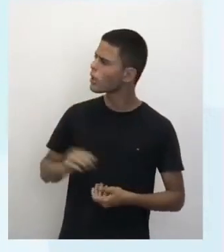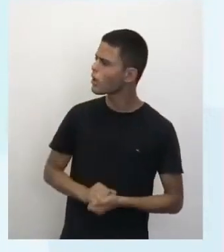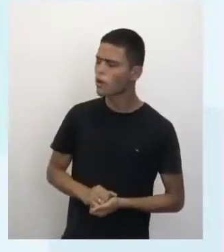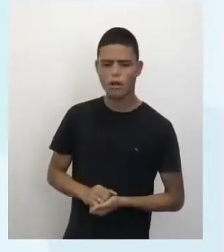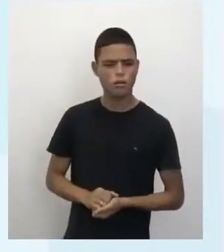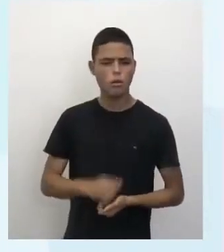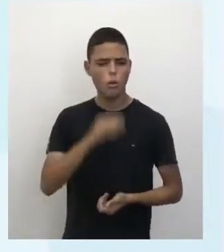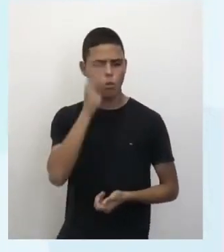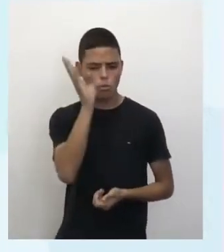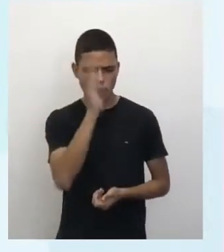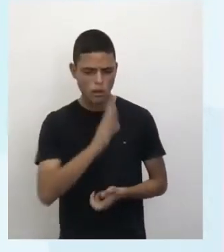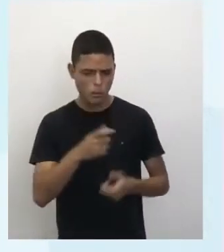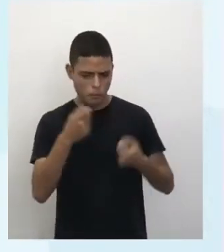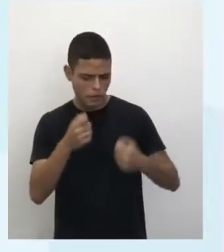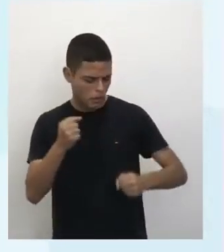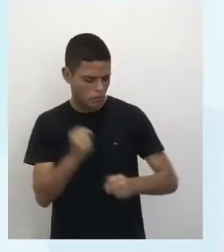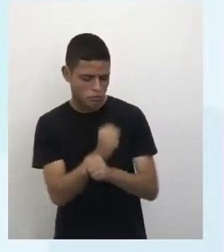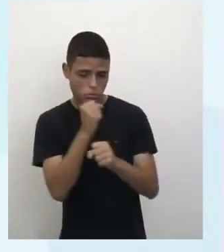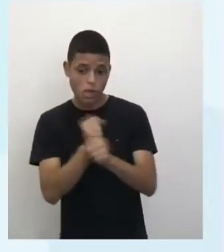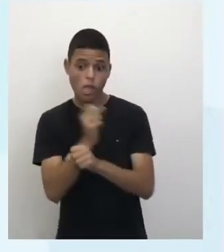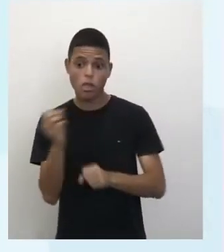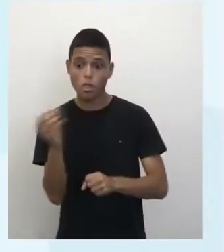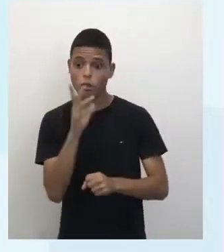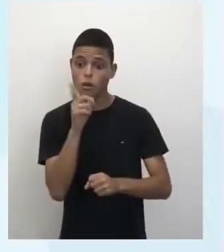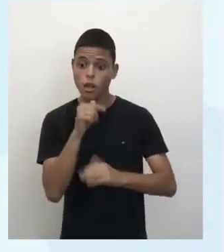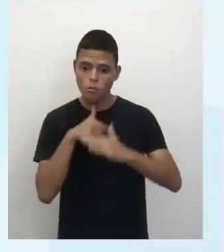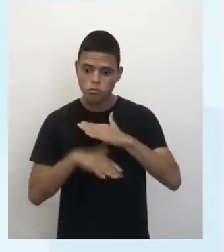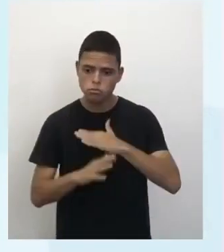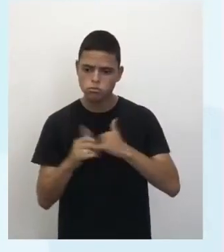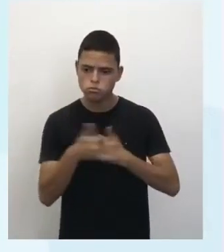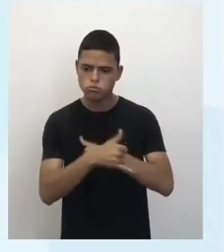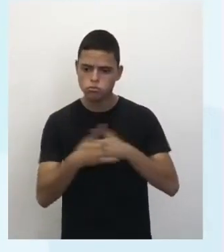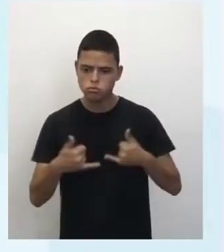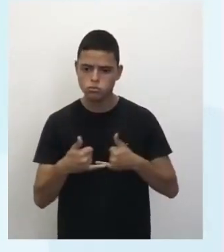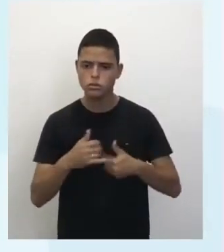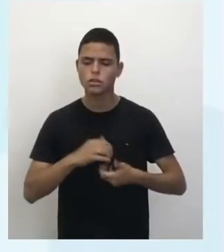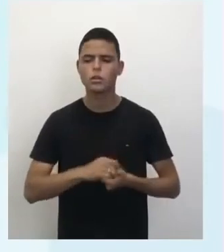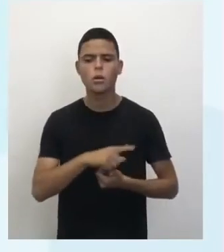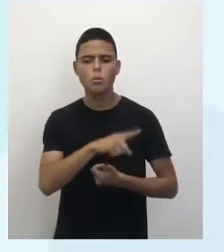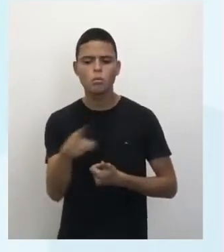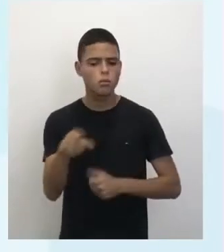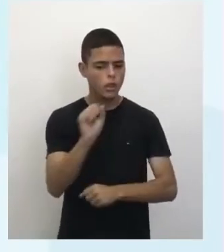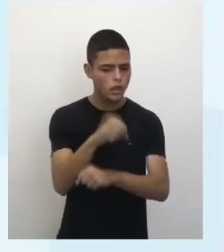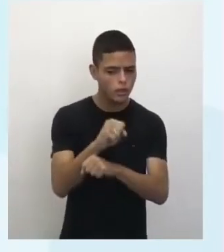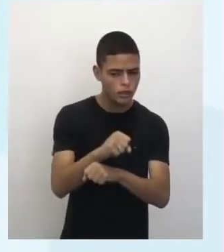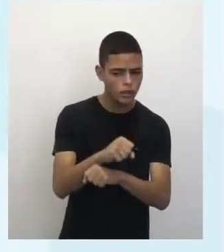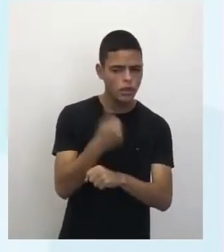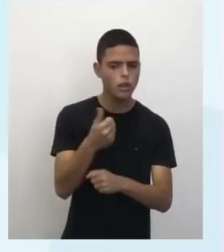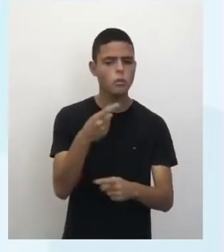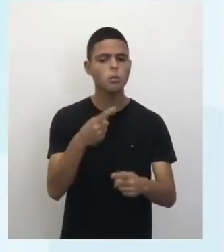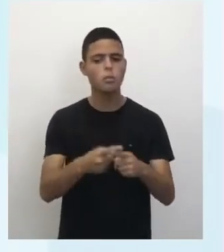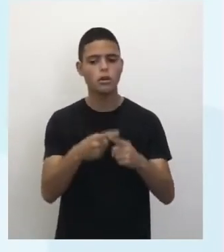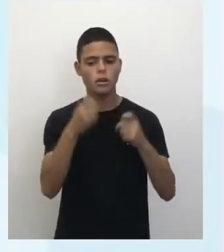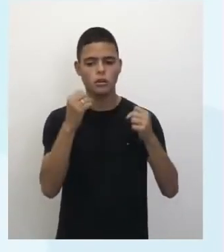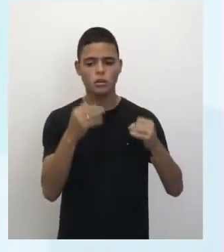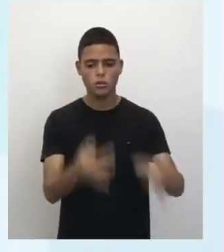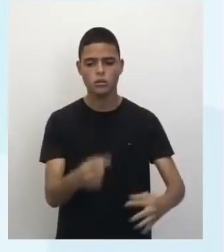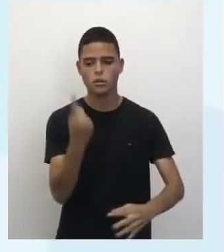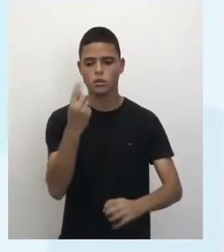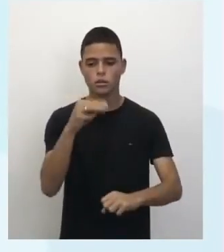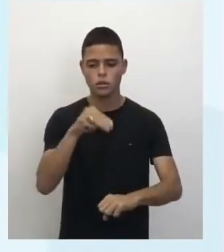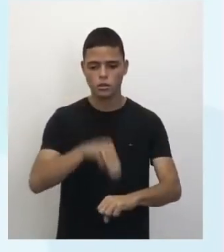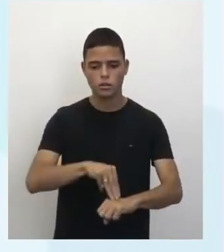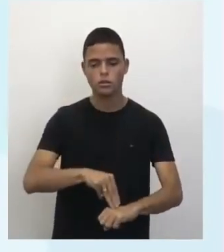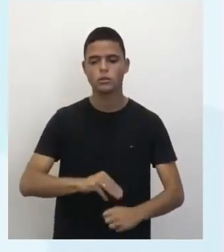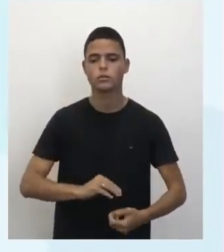deve construir novas hidrelétricas? Se você acha que sim, coloca aí o porquê. 1 minutinho aí